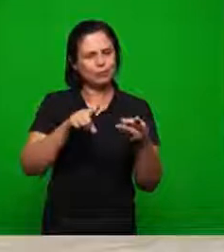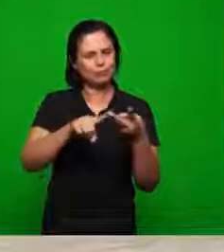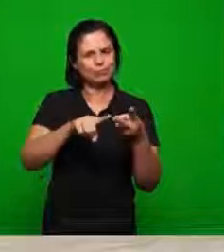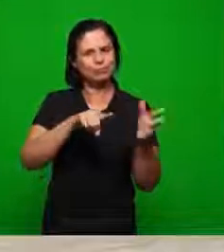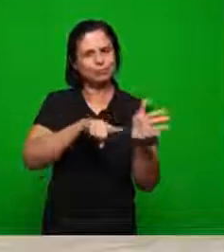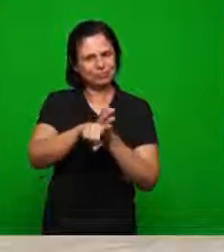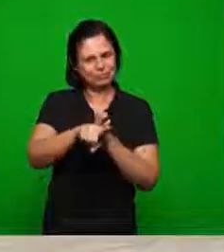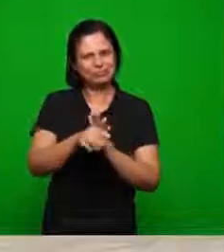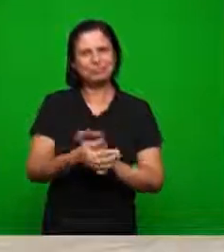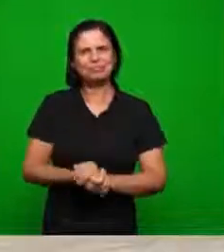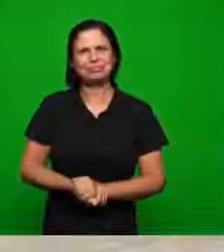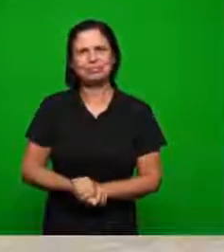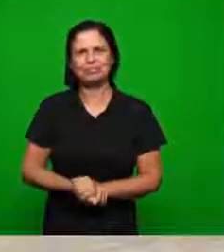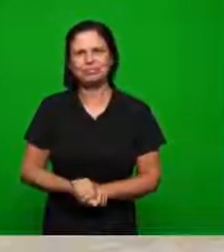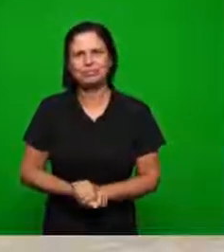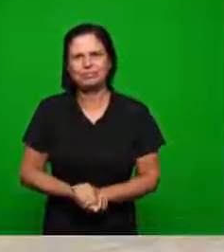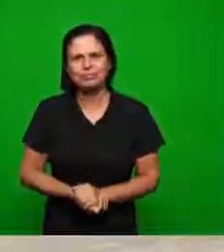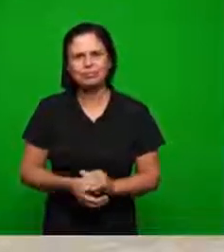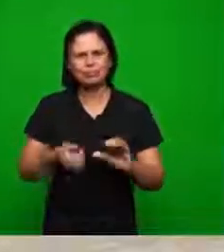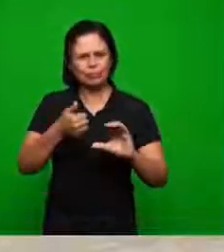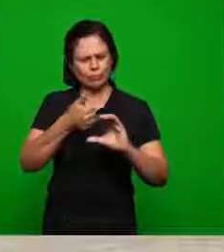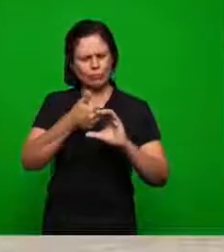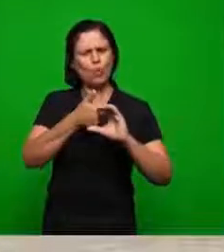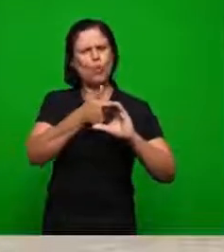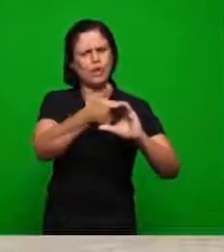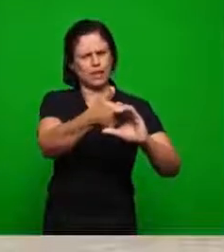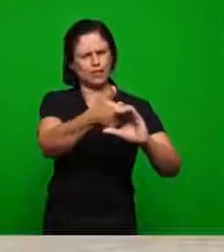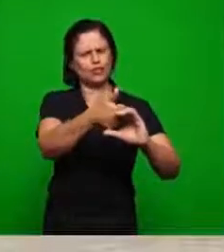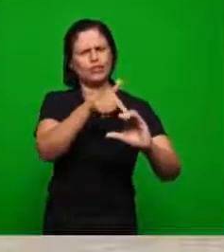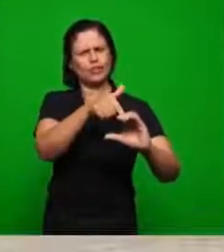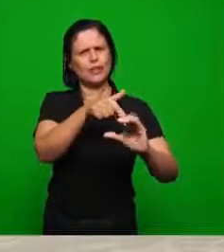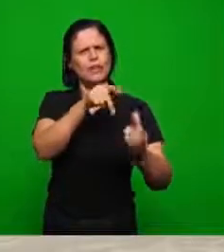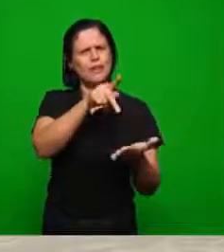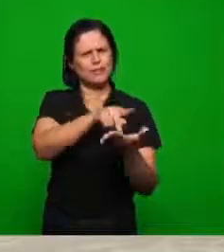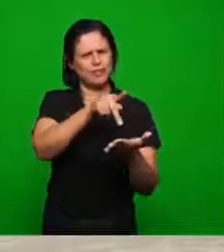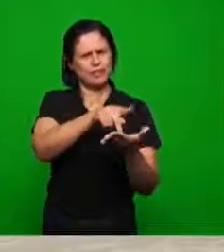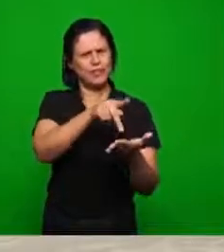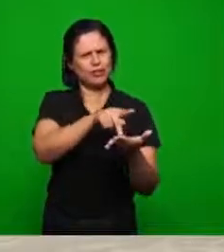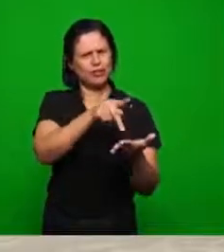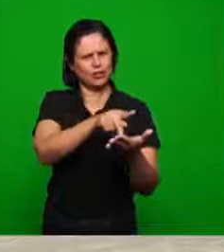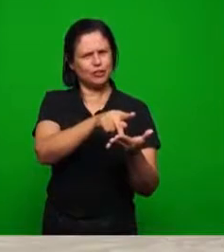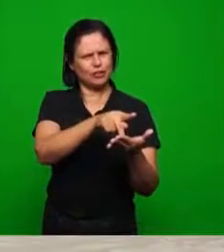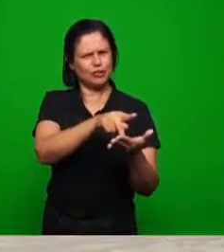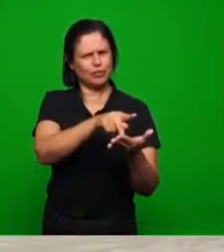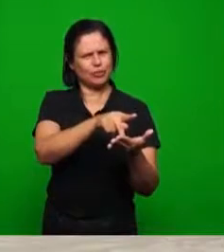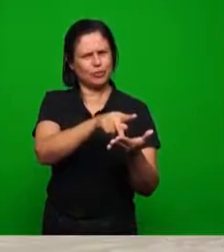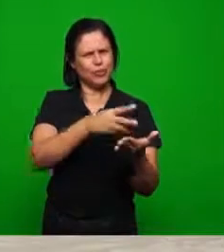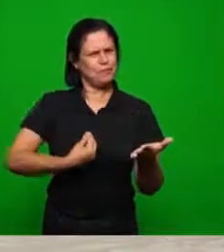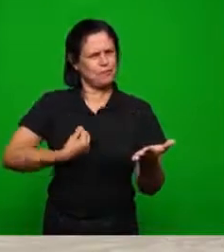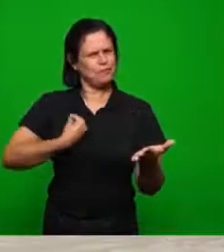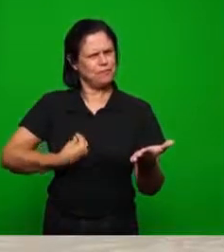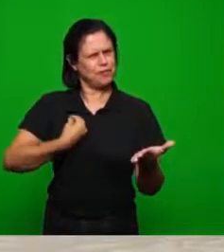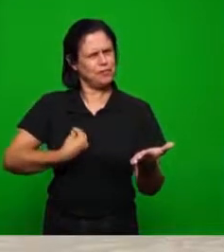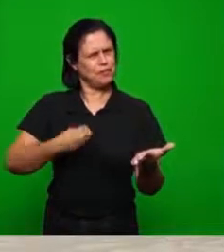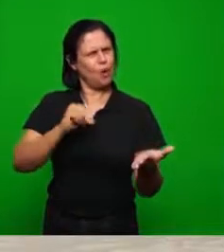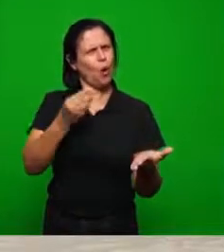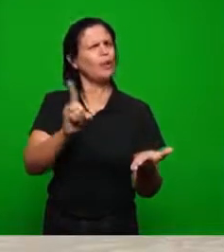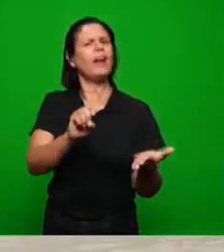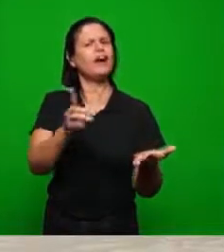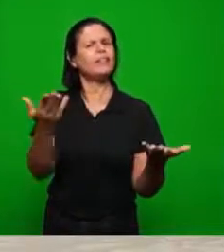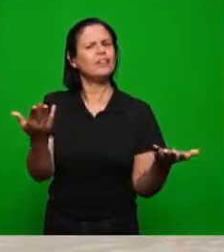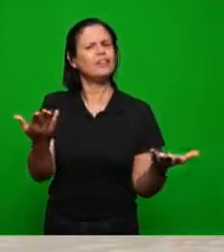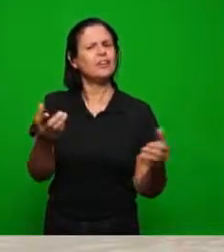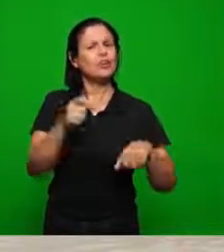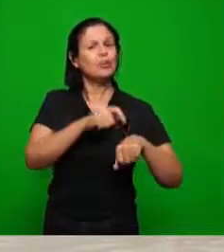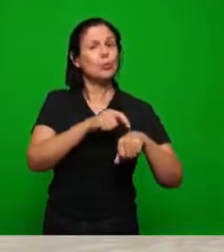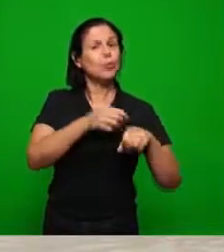pergunta é a seguinte: o cristianismo verdadeiro estava morto, ou seja, nesse período de Sardes,